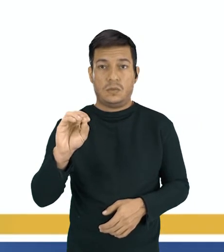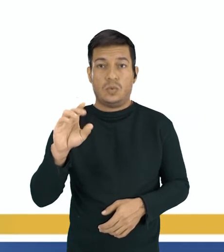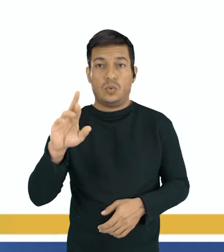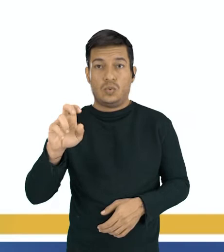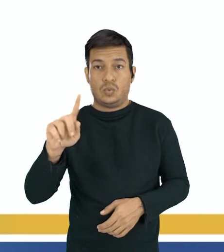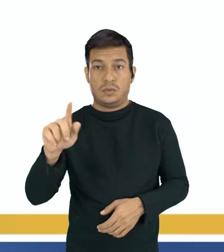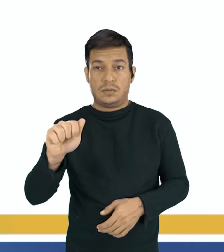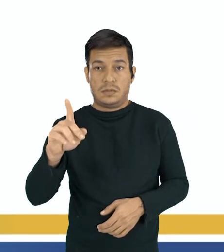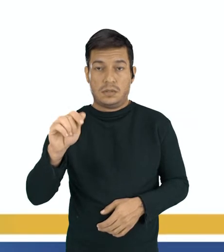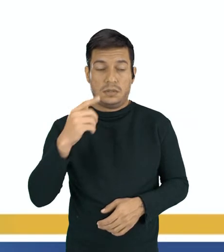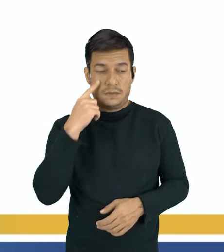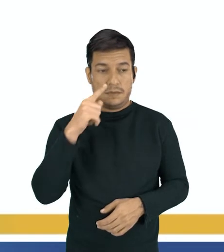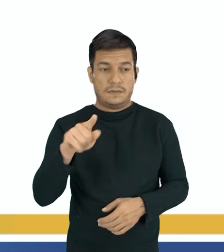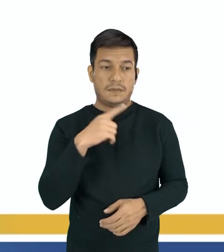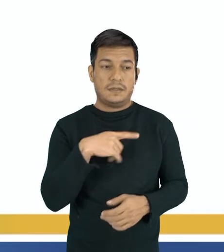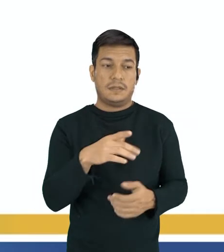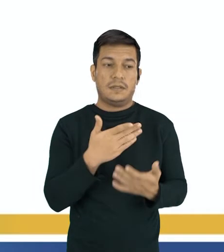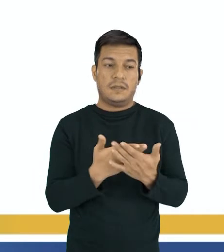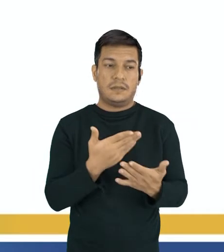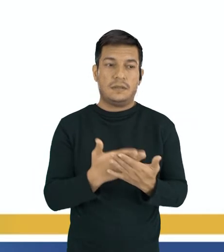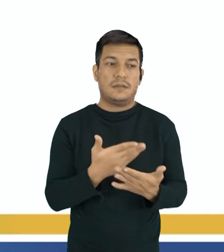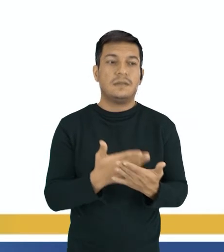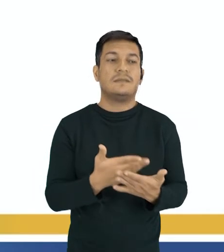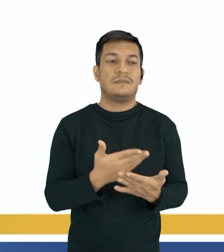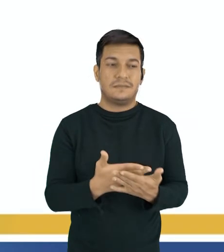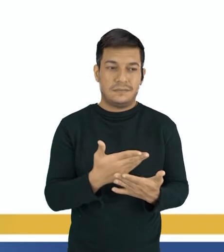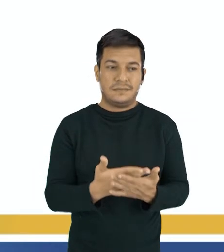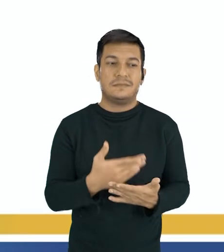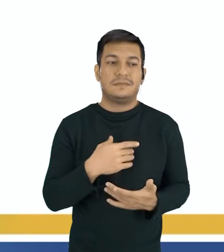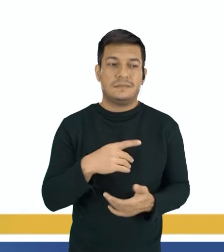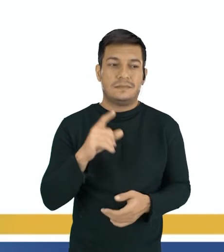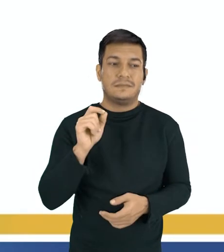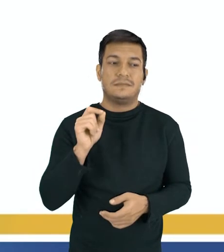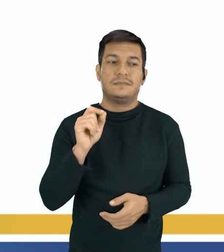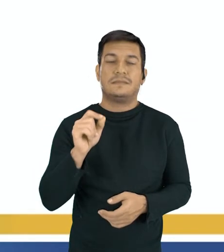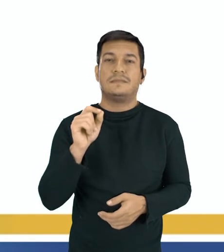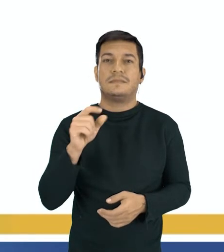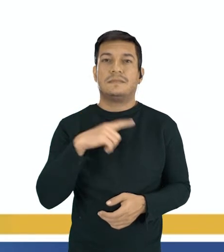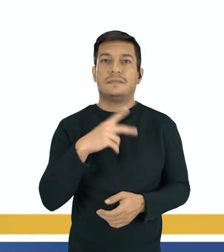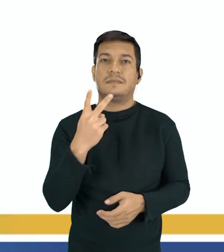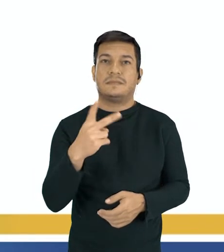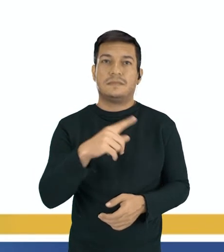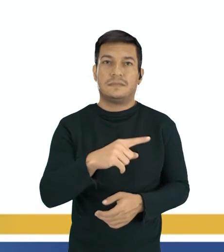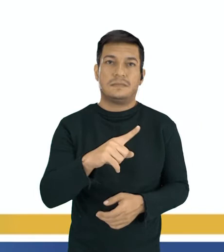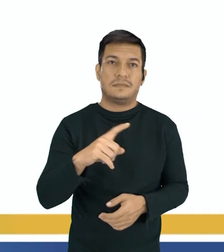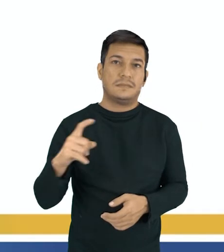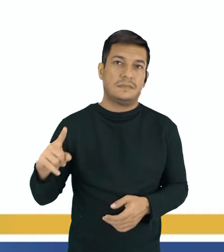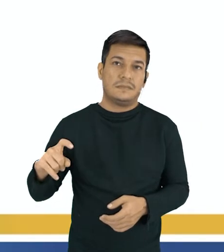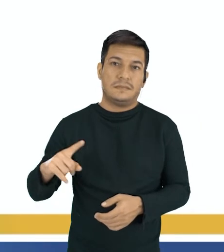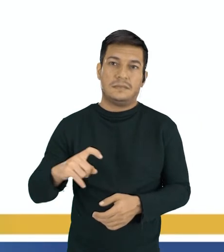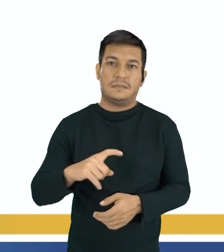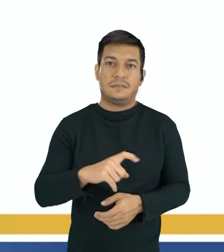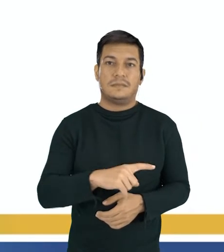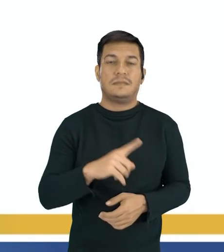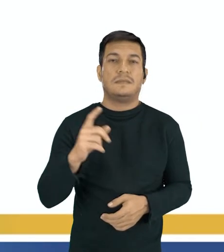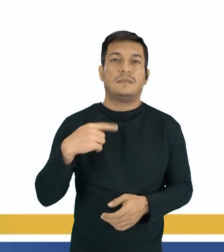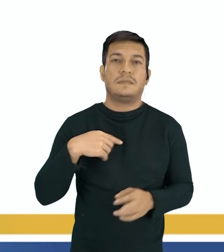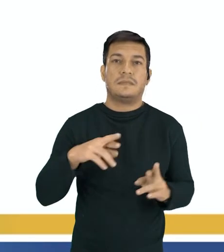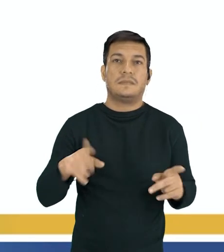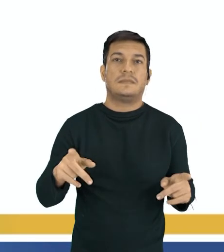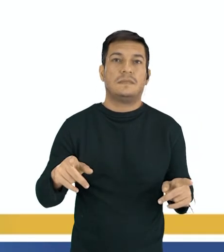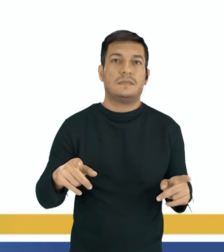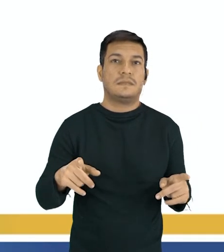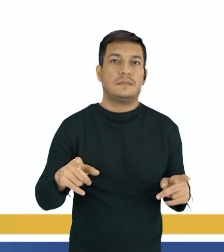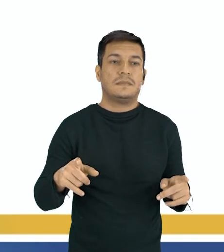vocês observarem na imagem, a gente está observando ali minhocas, onde a gente tem duas minhocas diferentes